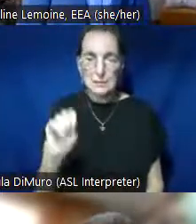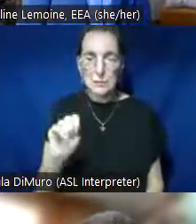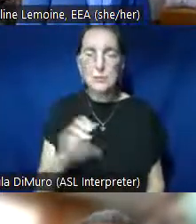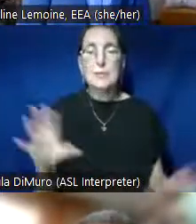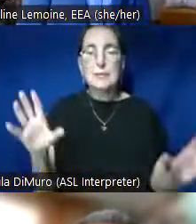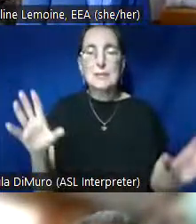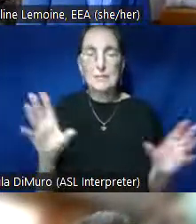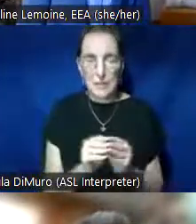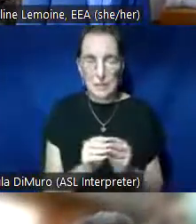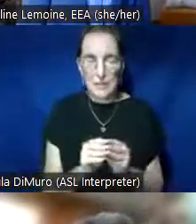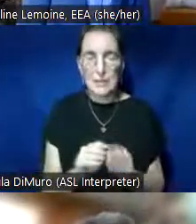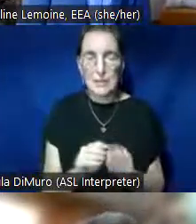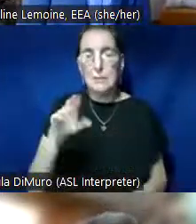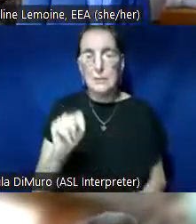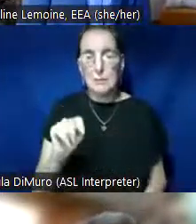Task Force foi